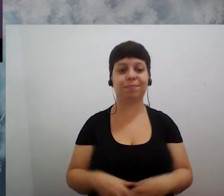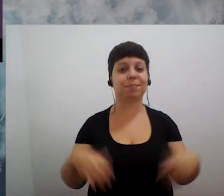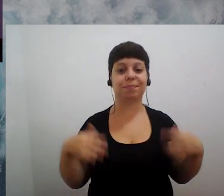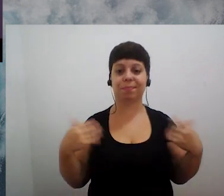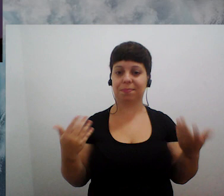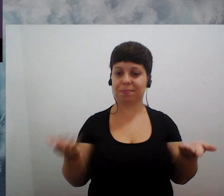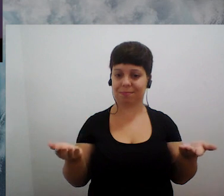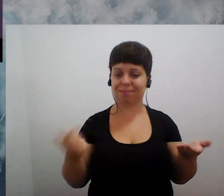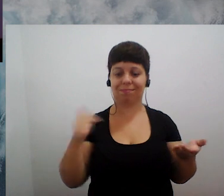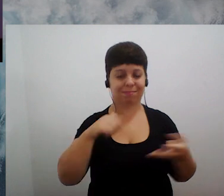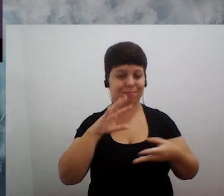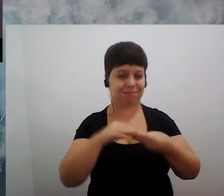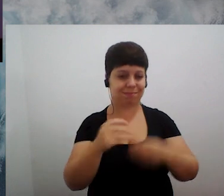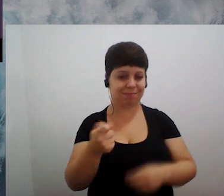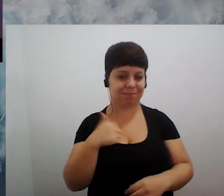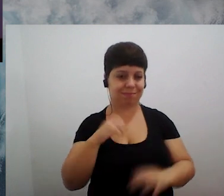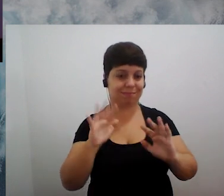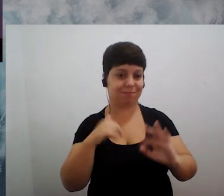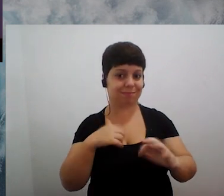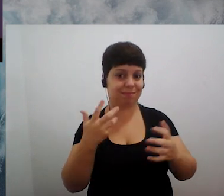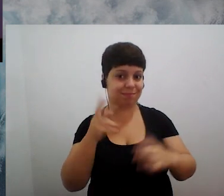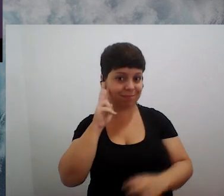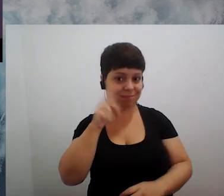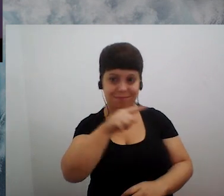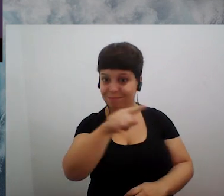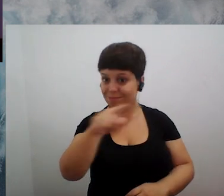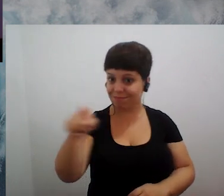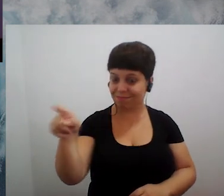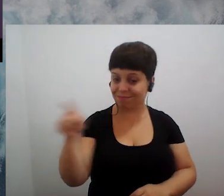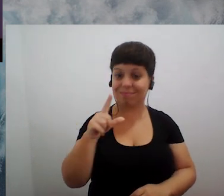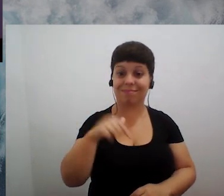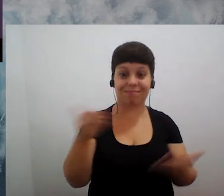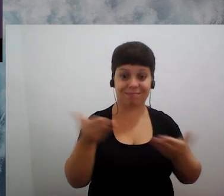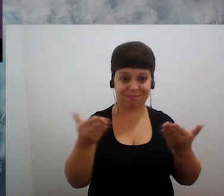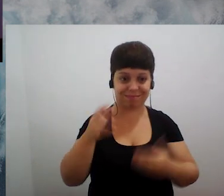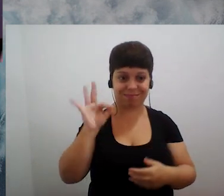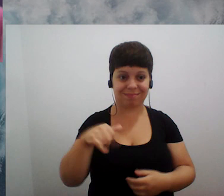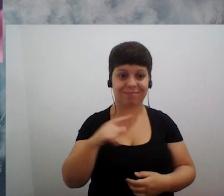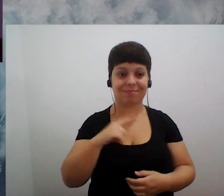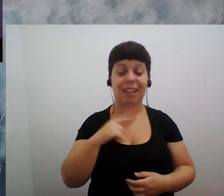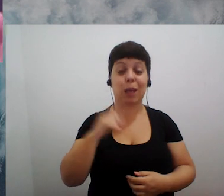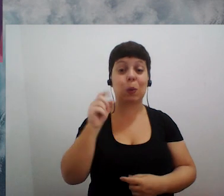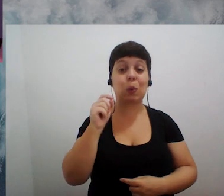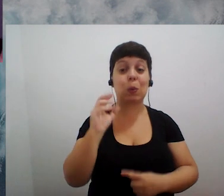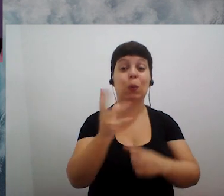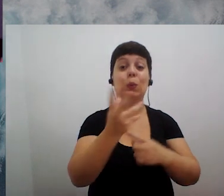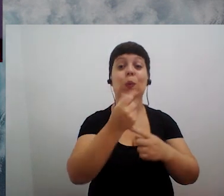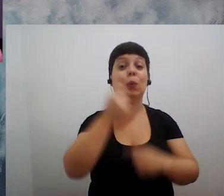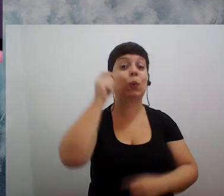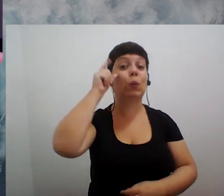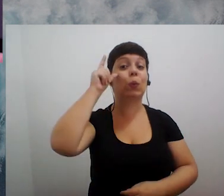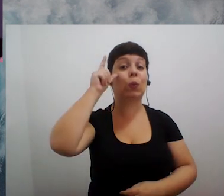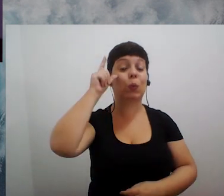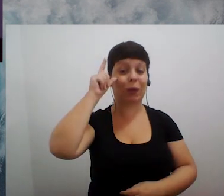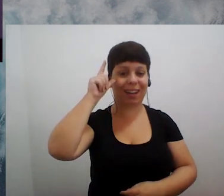antes. Bom, a gente está fechando aqui, mas eu queria lembrar vocês que a gente vai ter uma atração cultural agora e